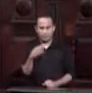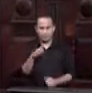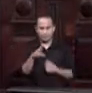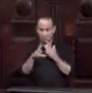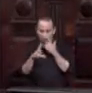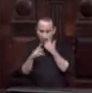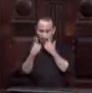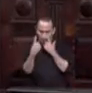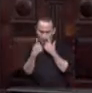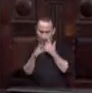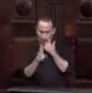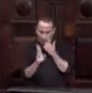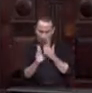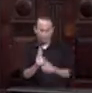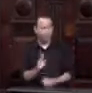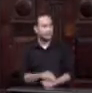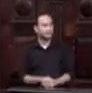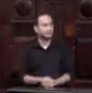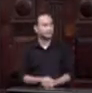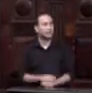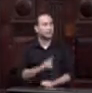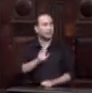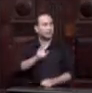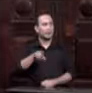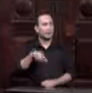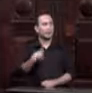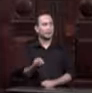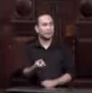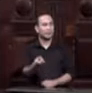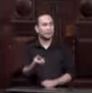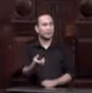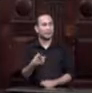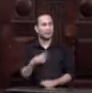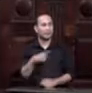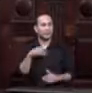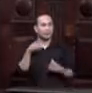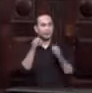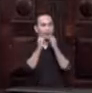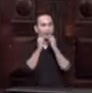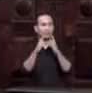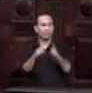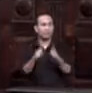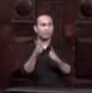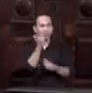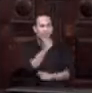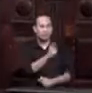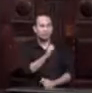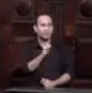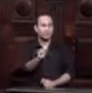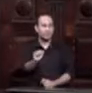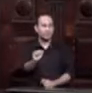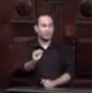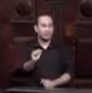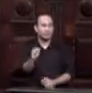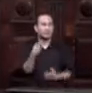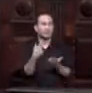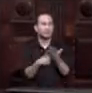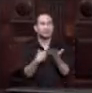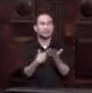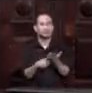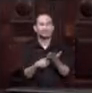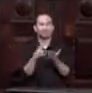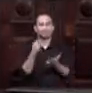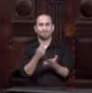R$3.001, só não entrou em vigor dia 25 de maio porque essa casa conseguiu negociar um adiamento de 3